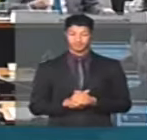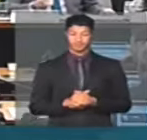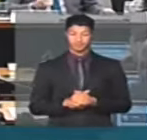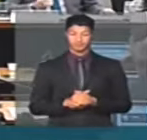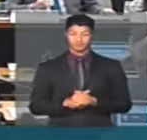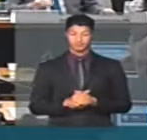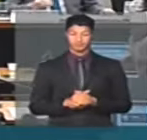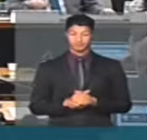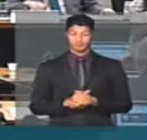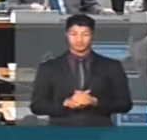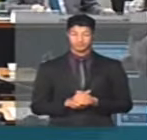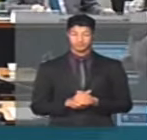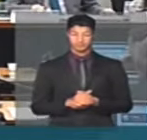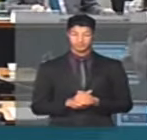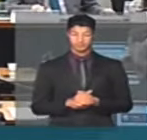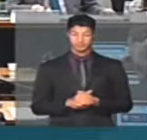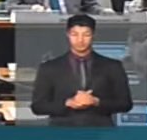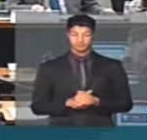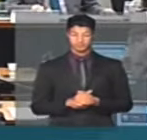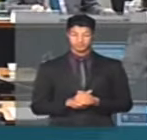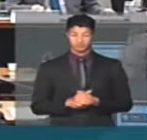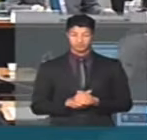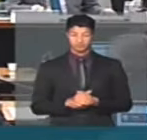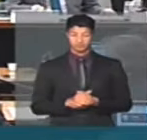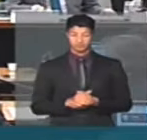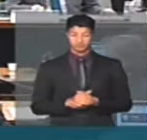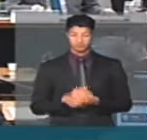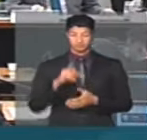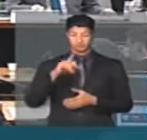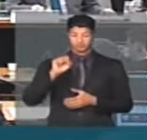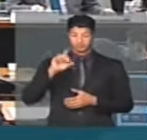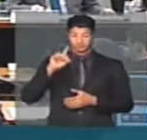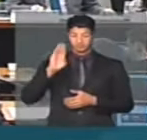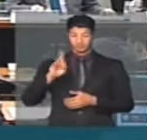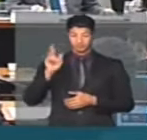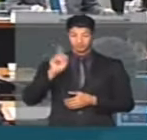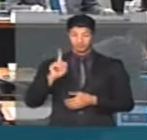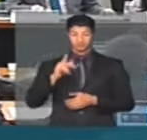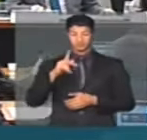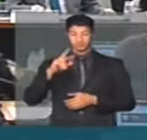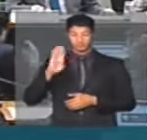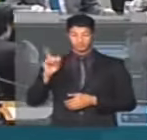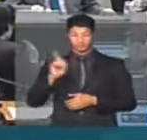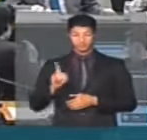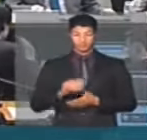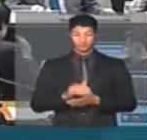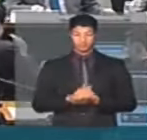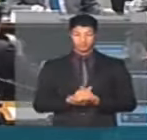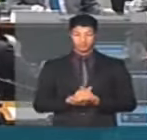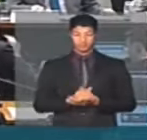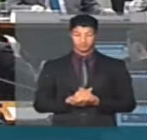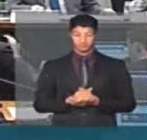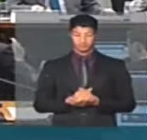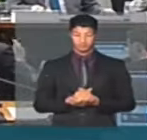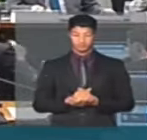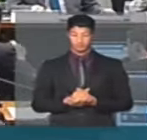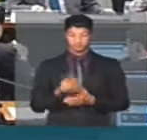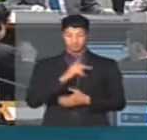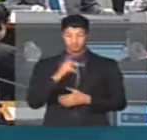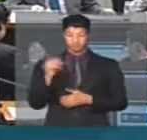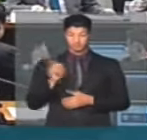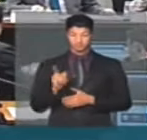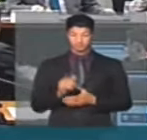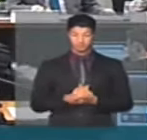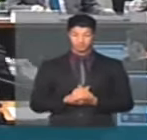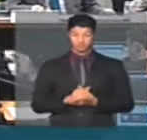para orientar quem PSDB quem não. PSDB não. PRB não, presidente. PRB não, deputado. Para orientar, deputado, presidente. PP